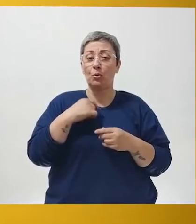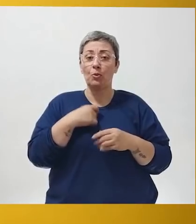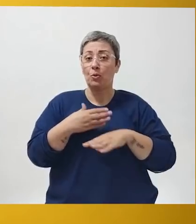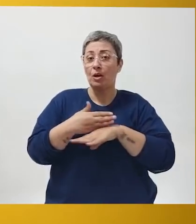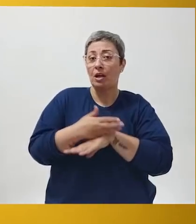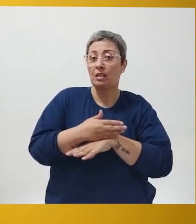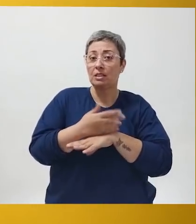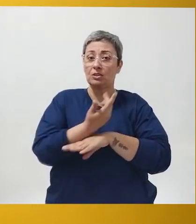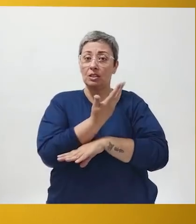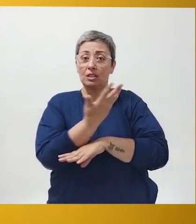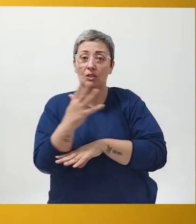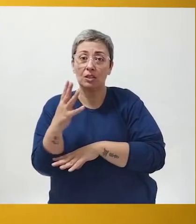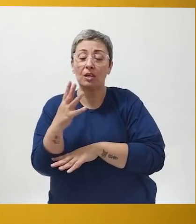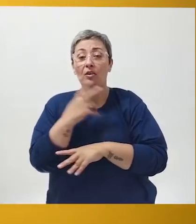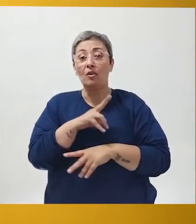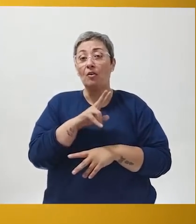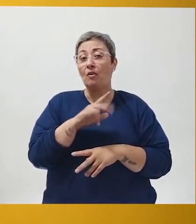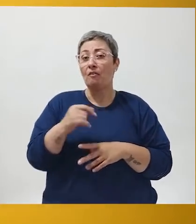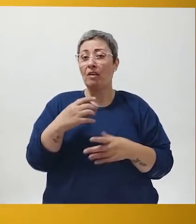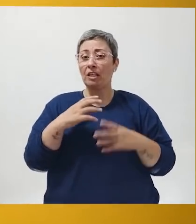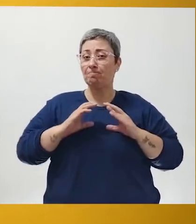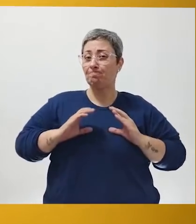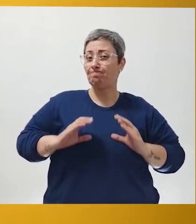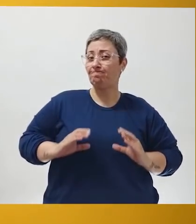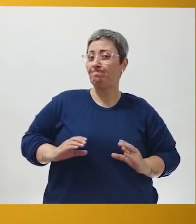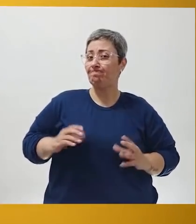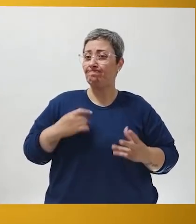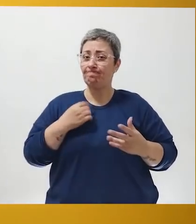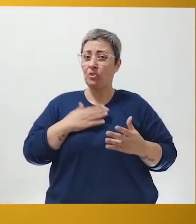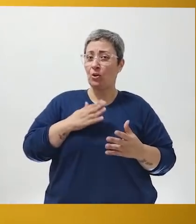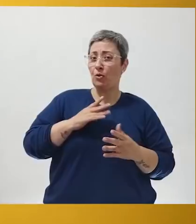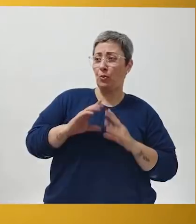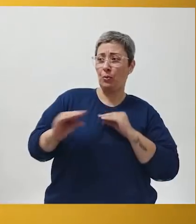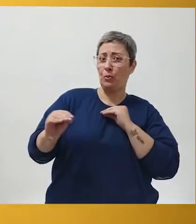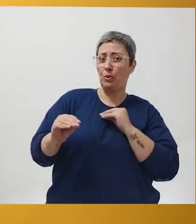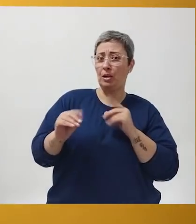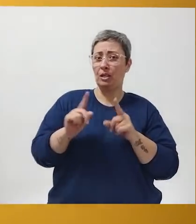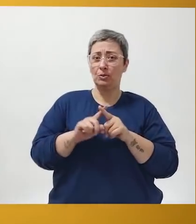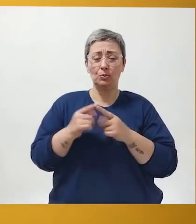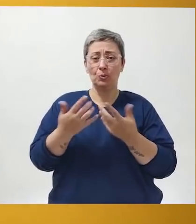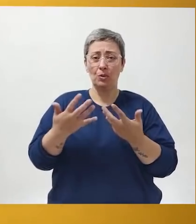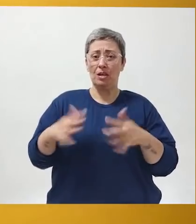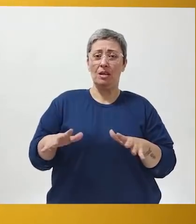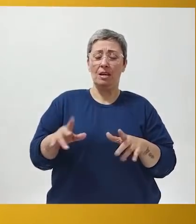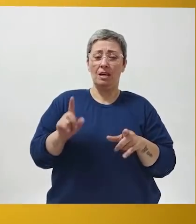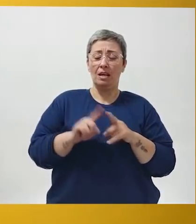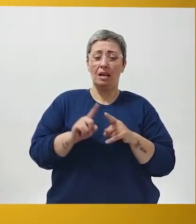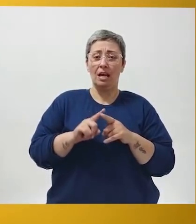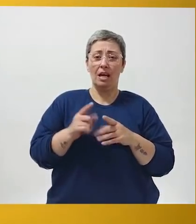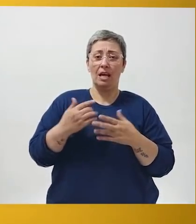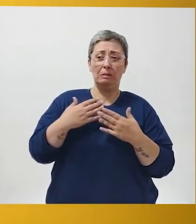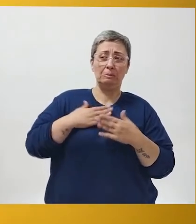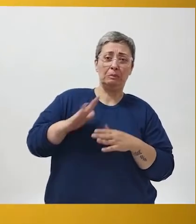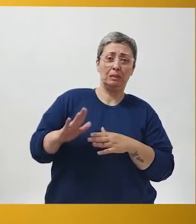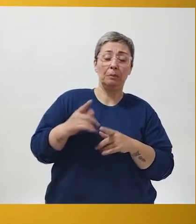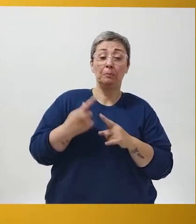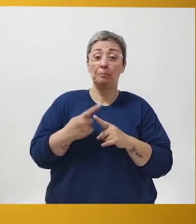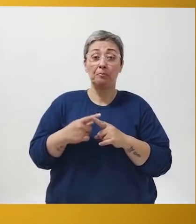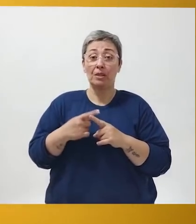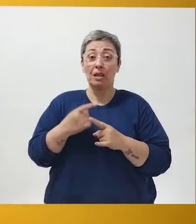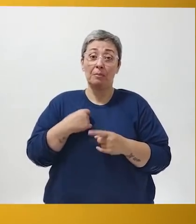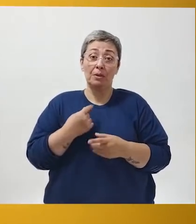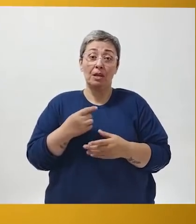Diversidade e Inclusão Educacional. Na semana passada, eu mostrei para você um vídeo sobre o brincar, a importância de brincar